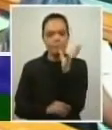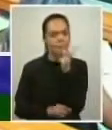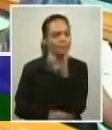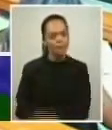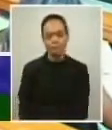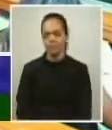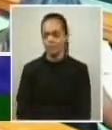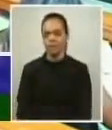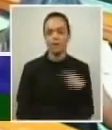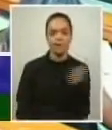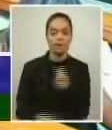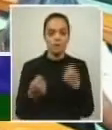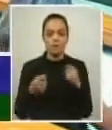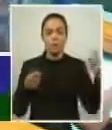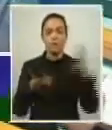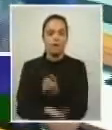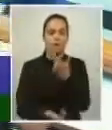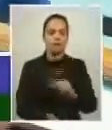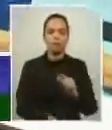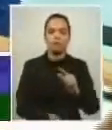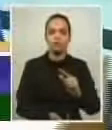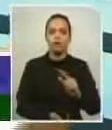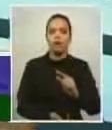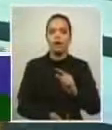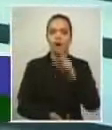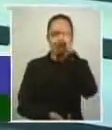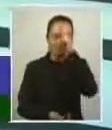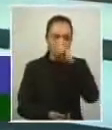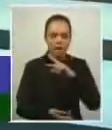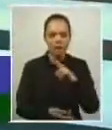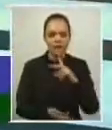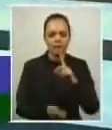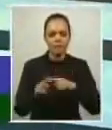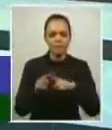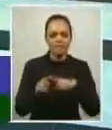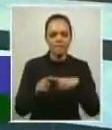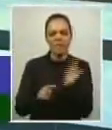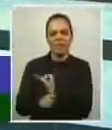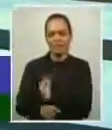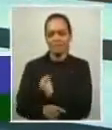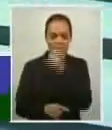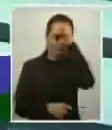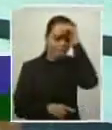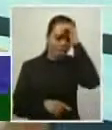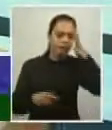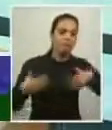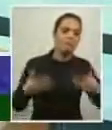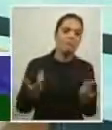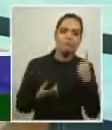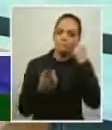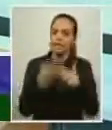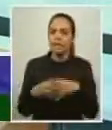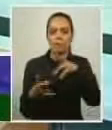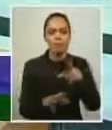e a gente tem que recuperar essas dinâmicas da história porque senão a gente vive um bobo alegre pensa aqui o mundo é o